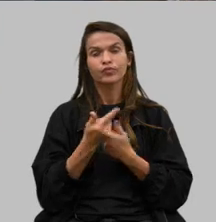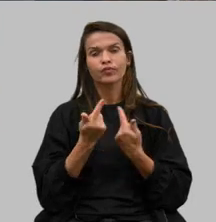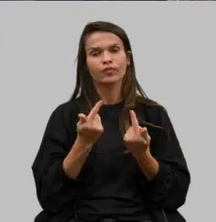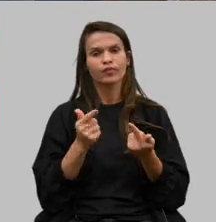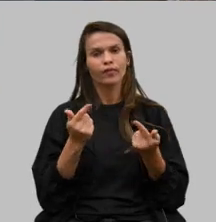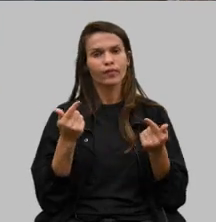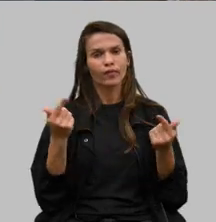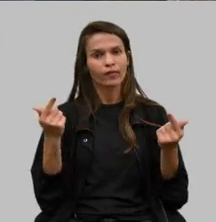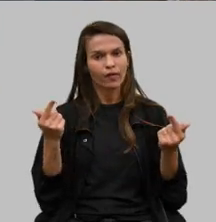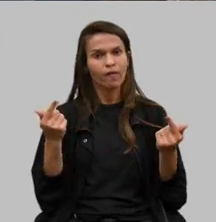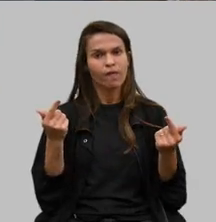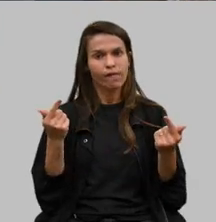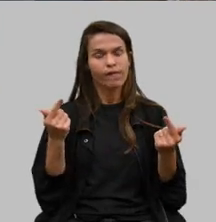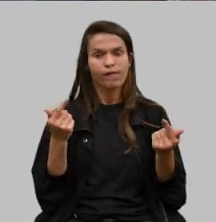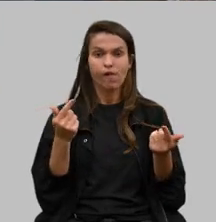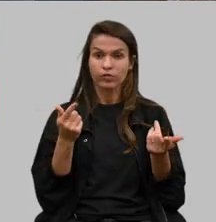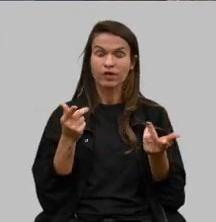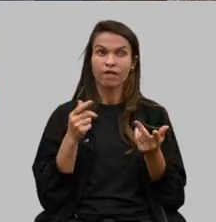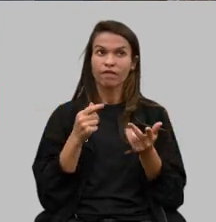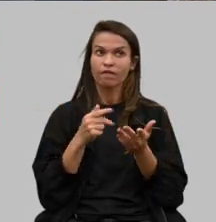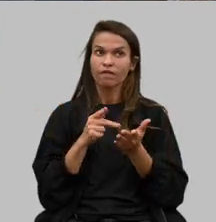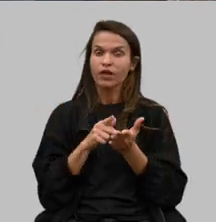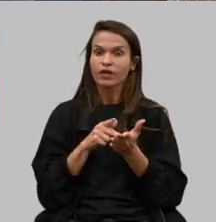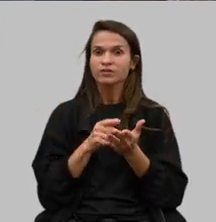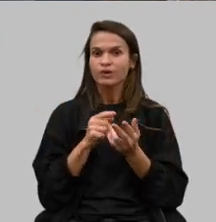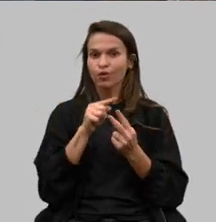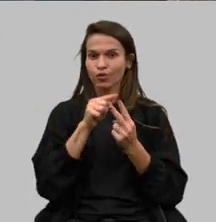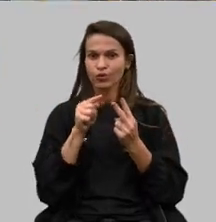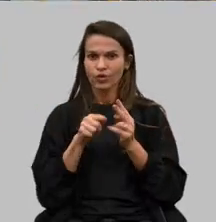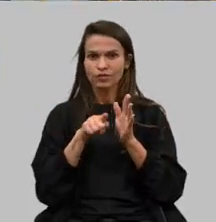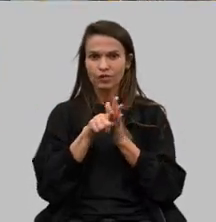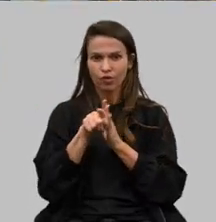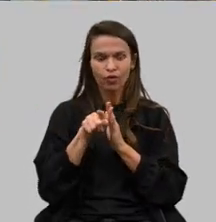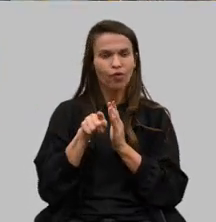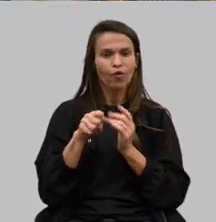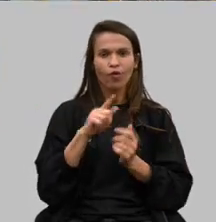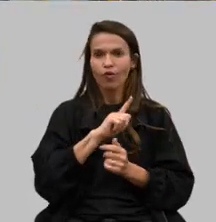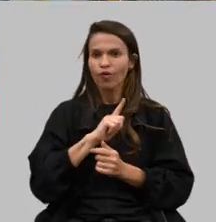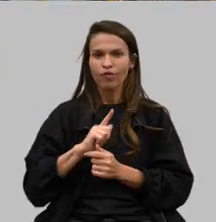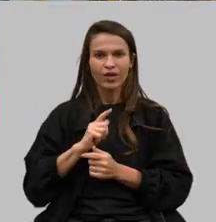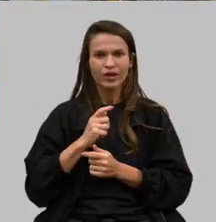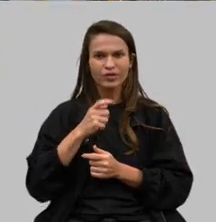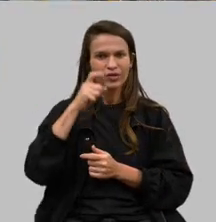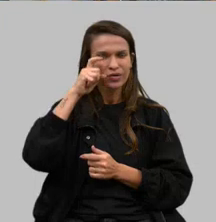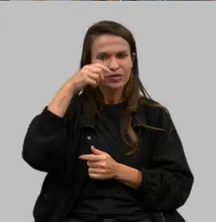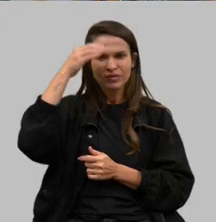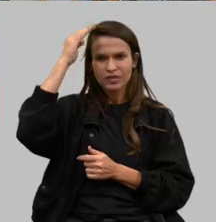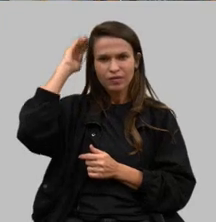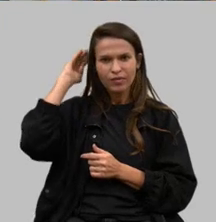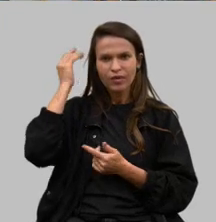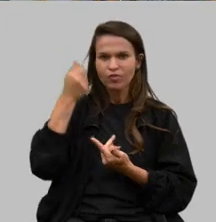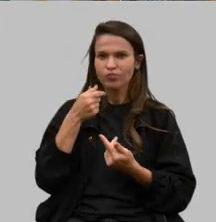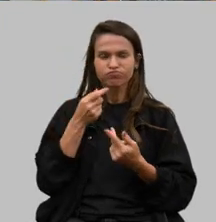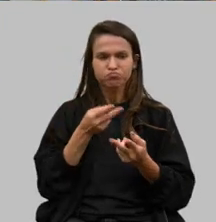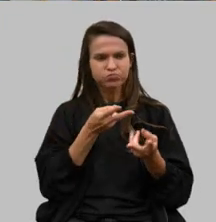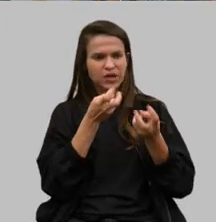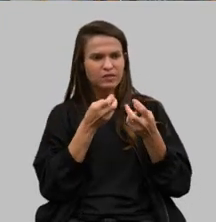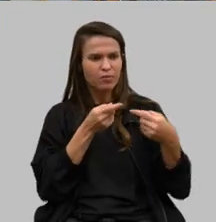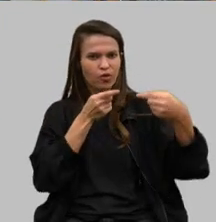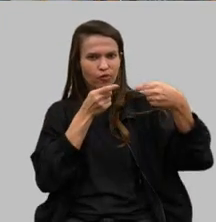teria Na verdade são duas perguntas né se o governo Zema não vê um conflito entre quem